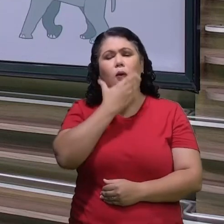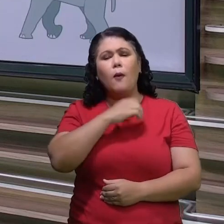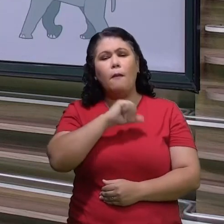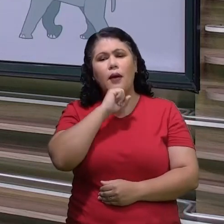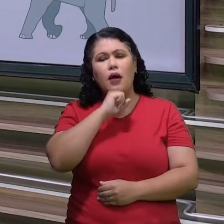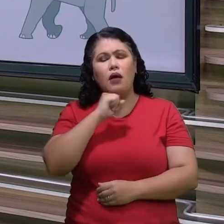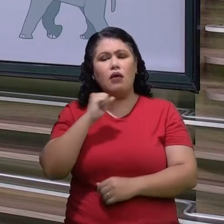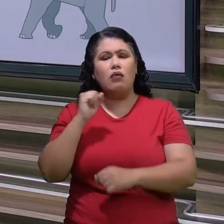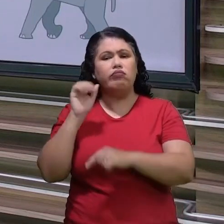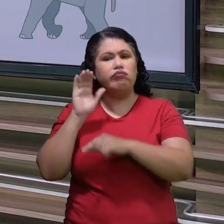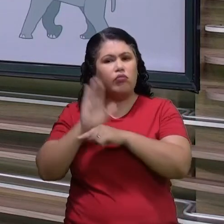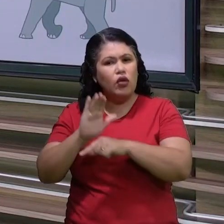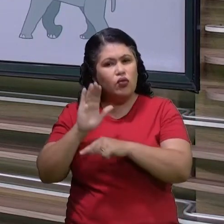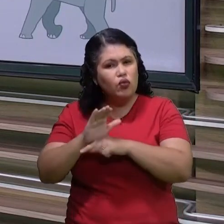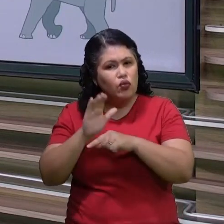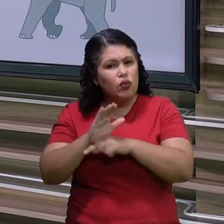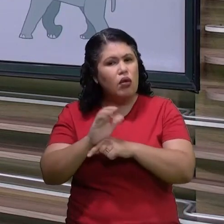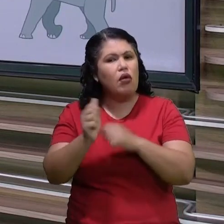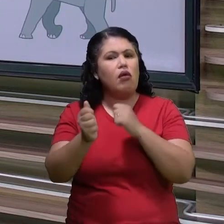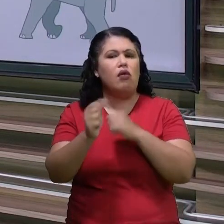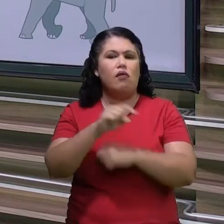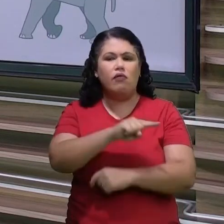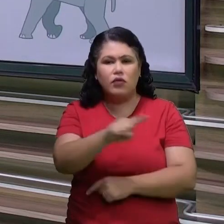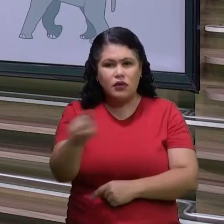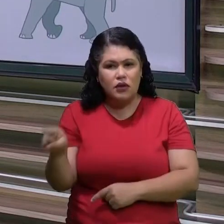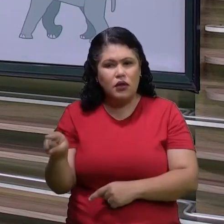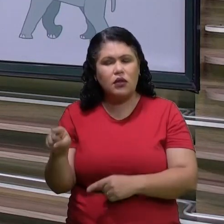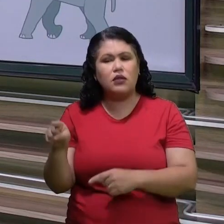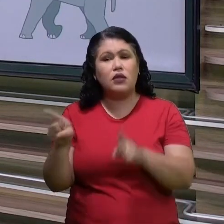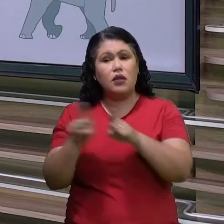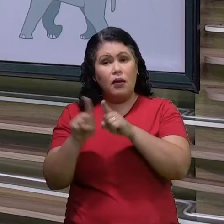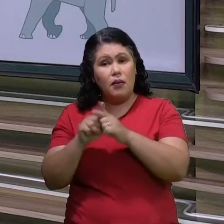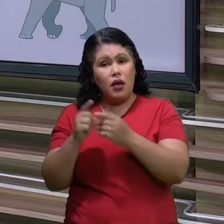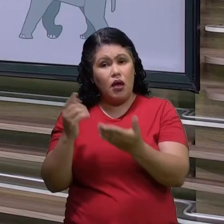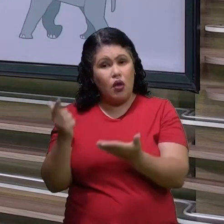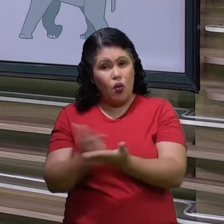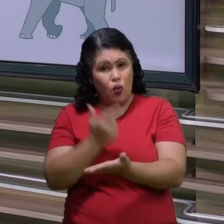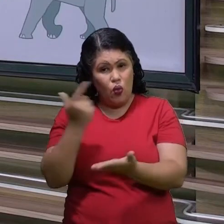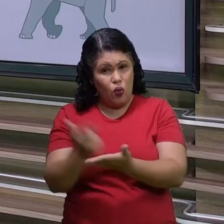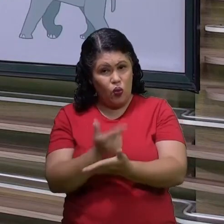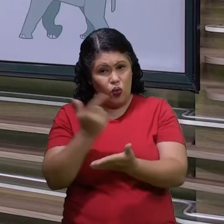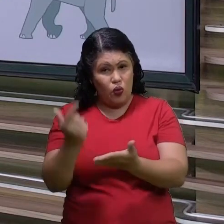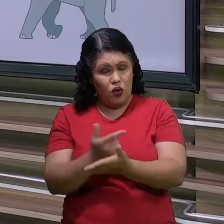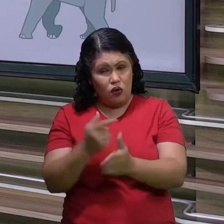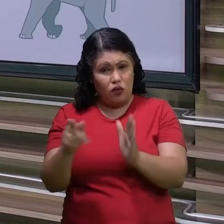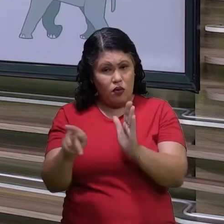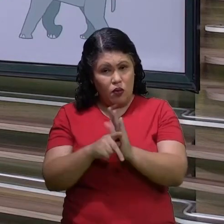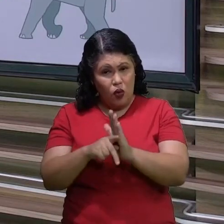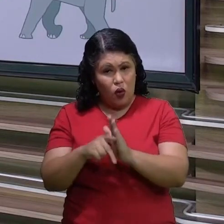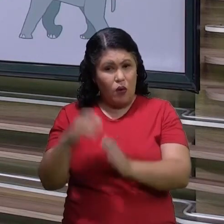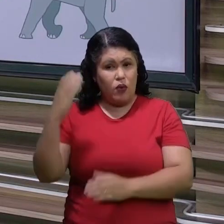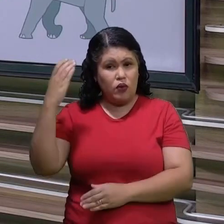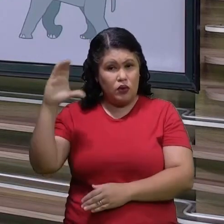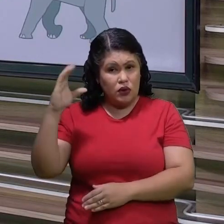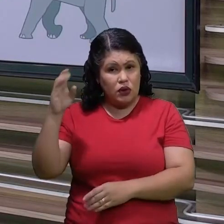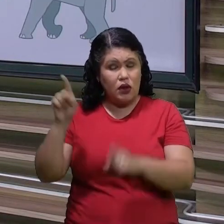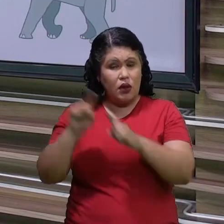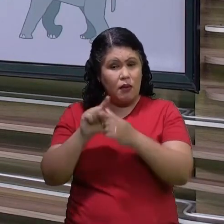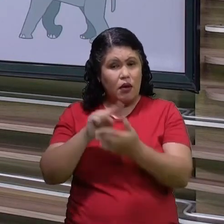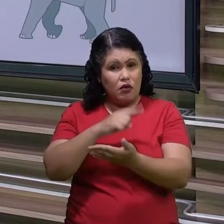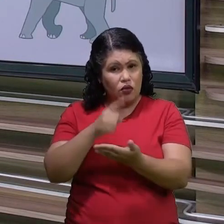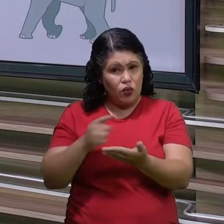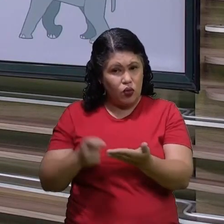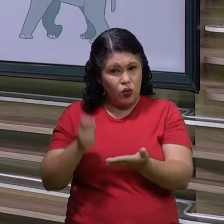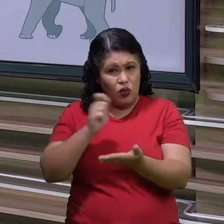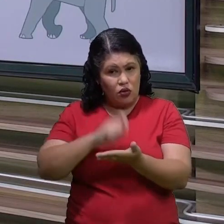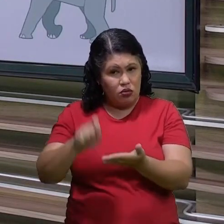acompanhamento com vocês. Isso é muito importante, criança. Nos livros de vocês, em apontamentos, em caderno, façam de novo uma